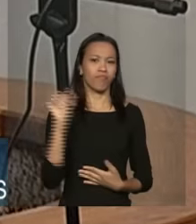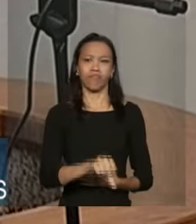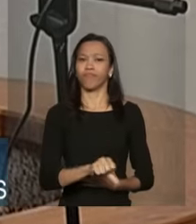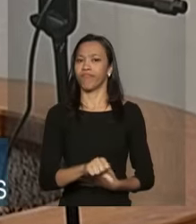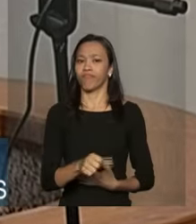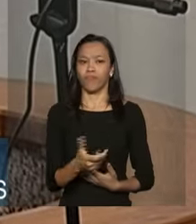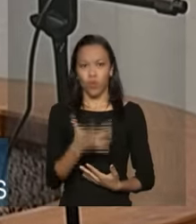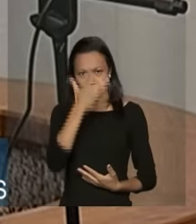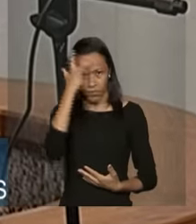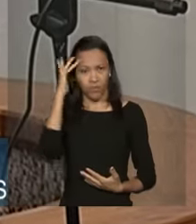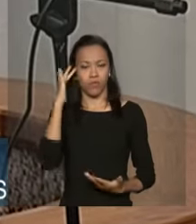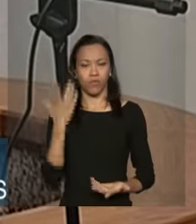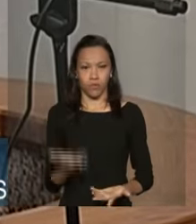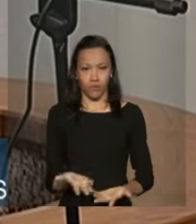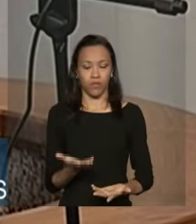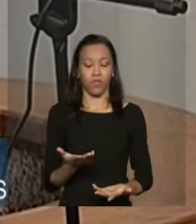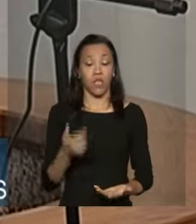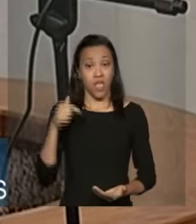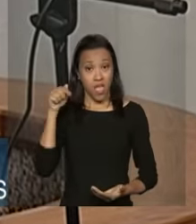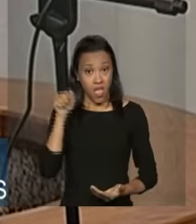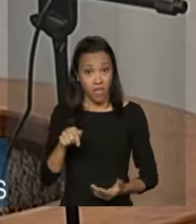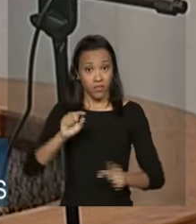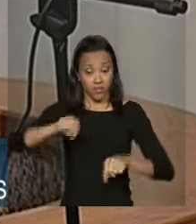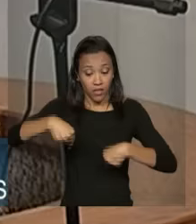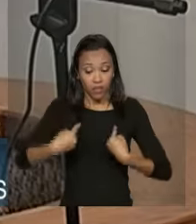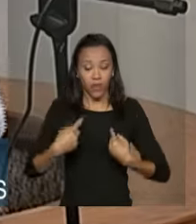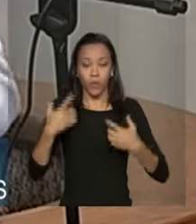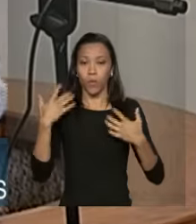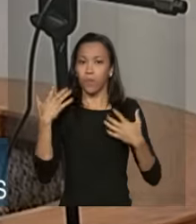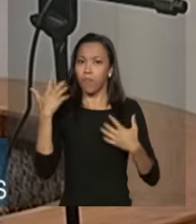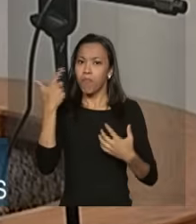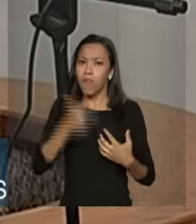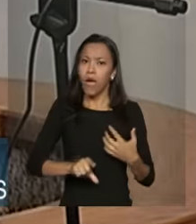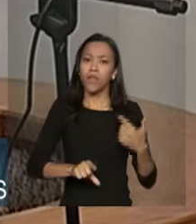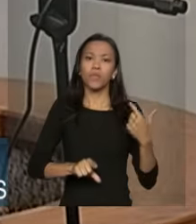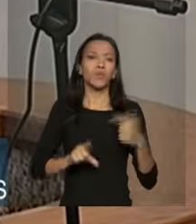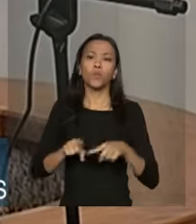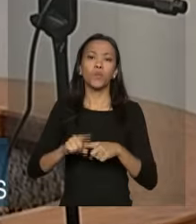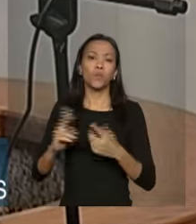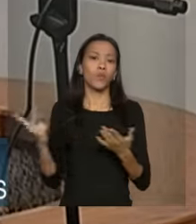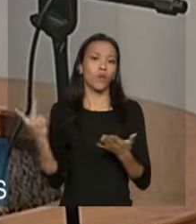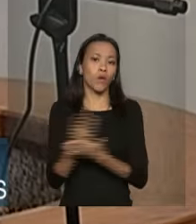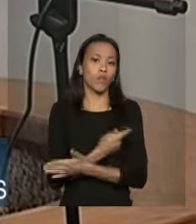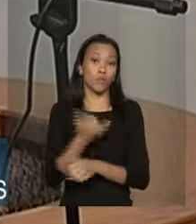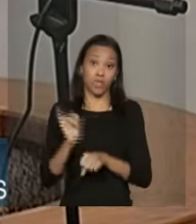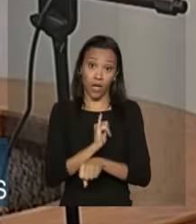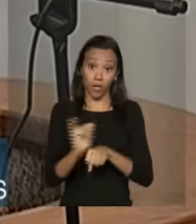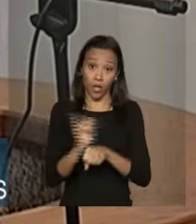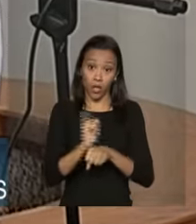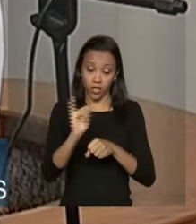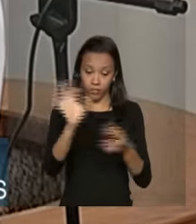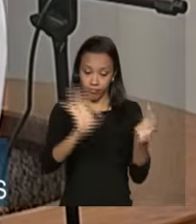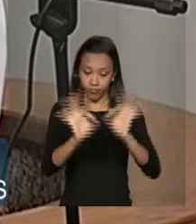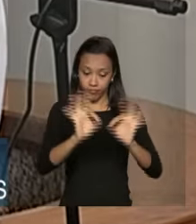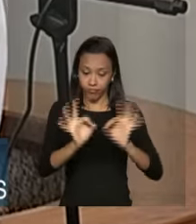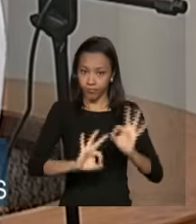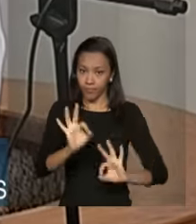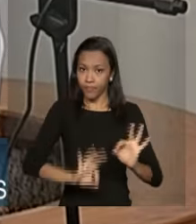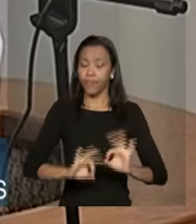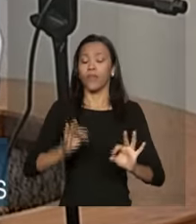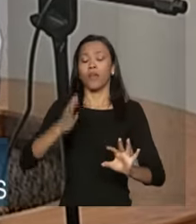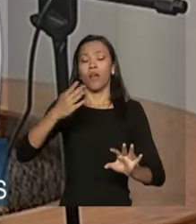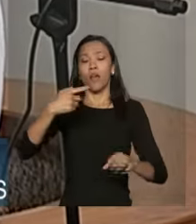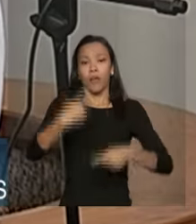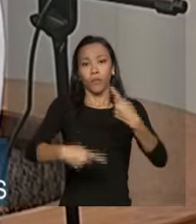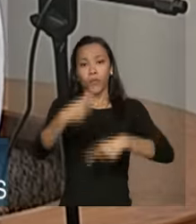as pessoas humanas esse desafio ele vem se constando a partir de ações a secretaria de política para as mulheres nós começamos